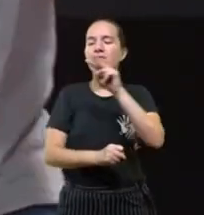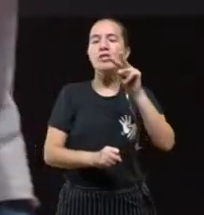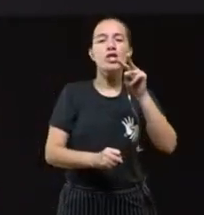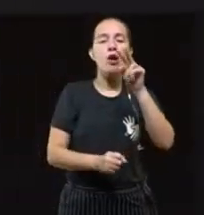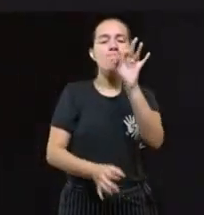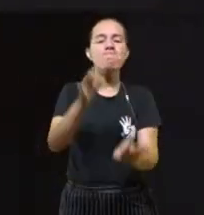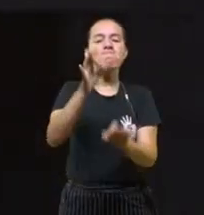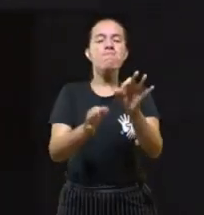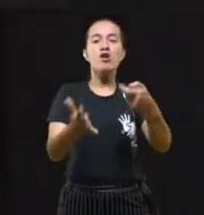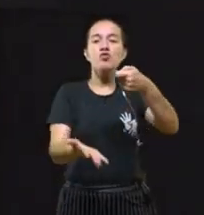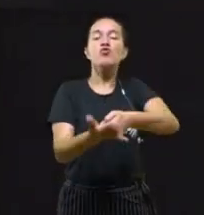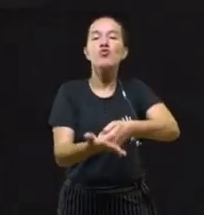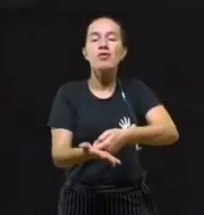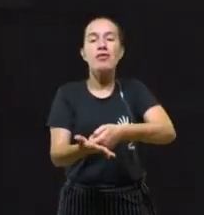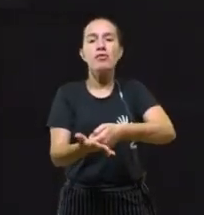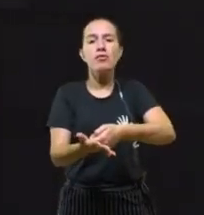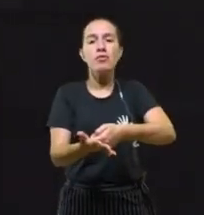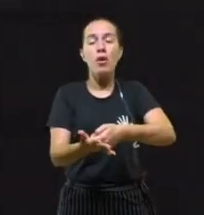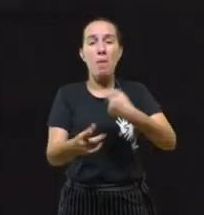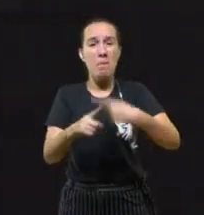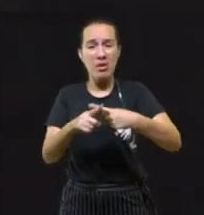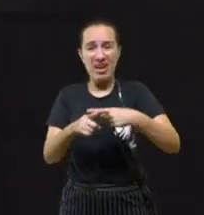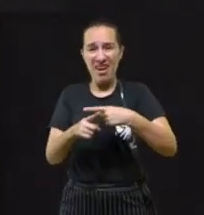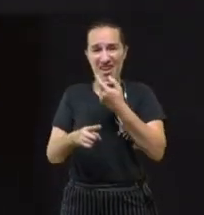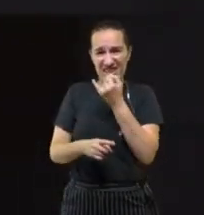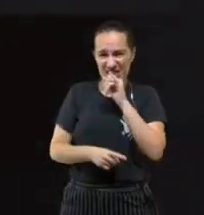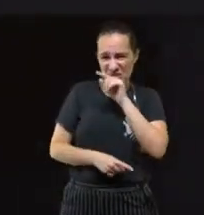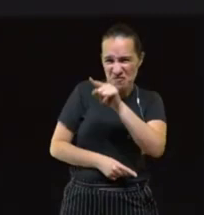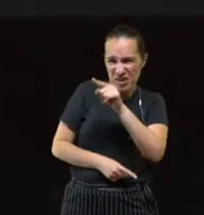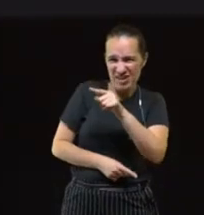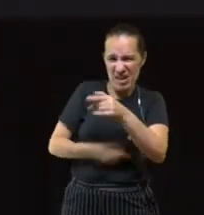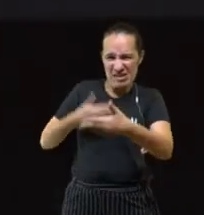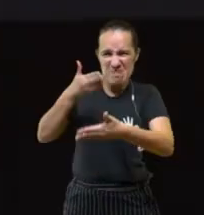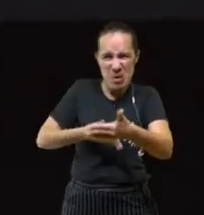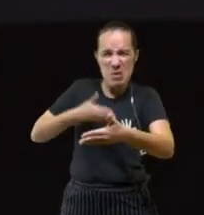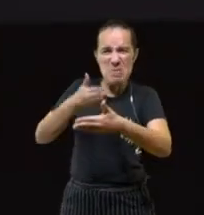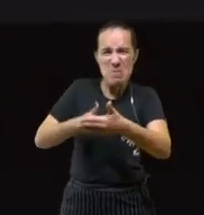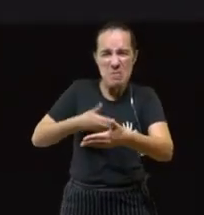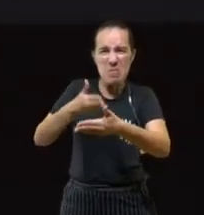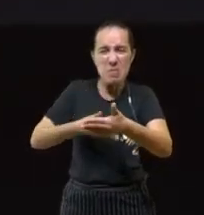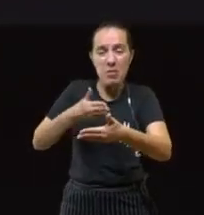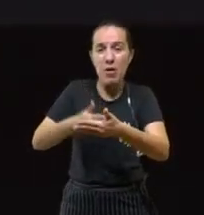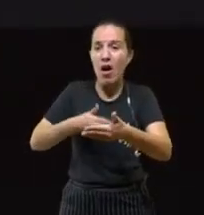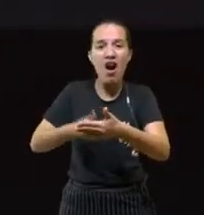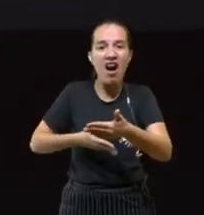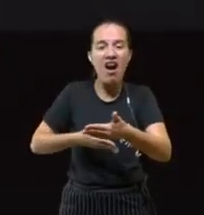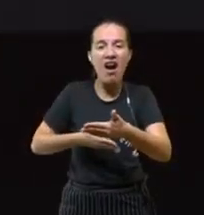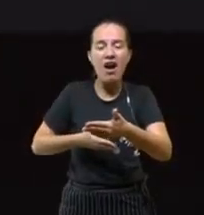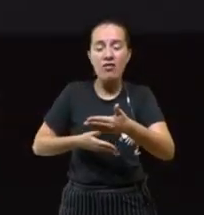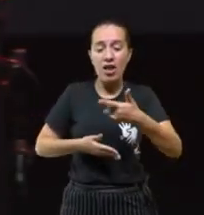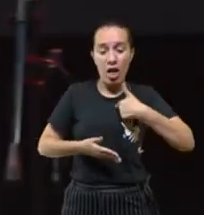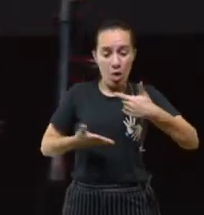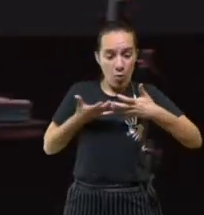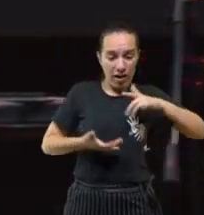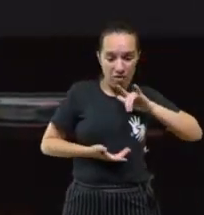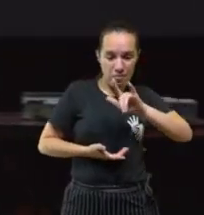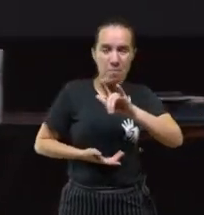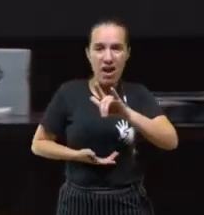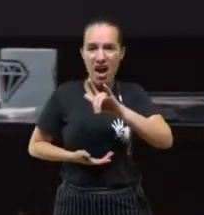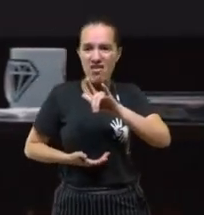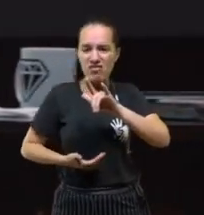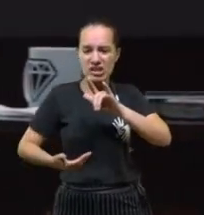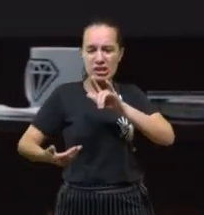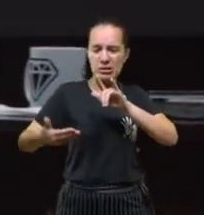que impede amor. Você está entendendo? É como um pai, como uma filhinha aqui,